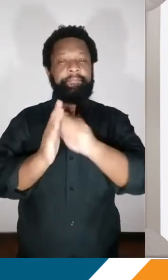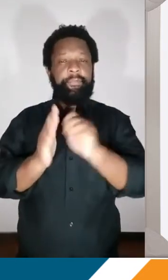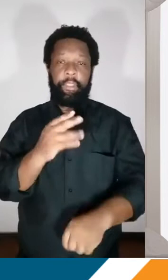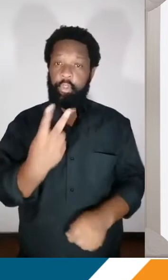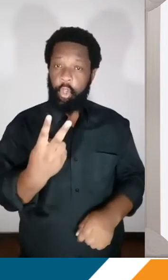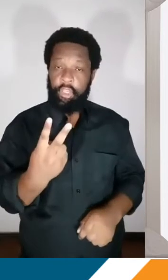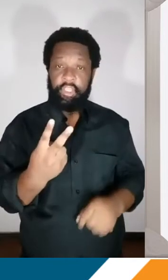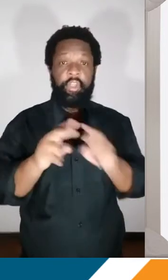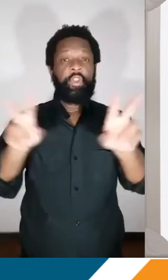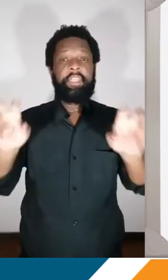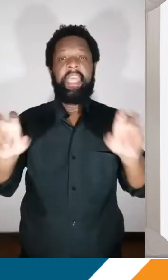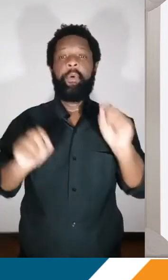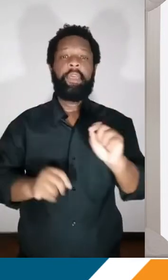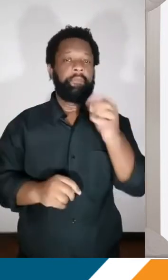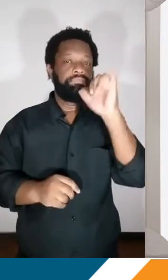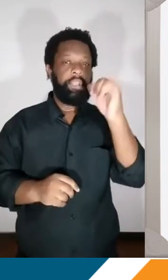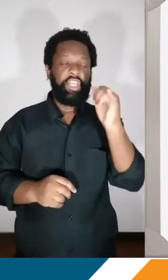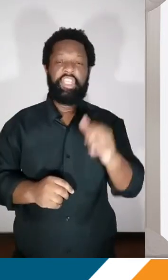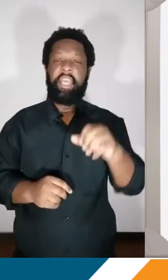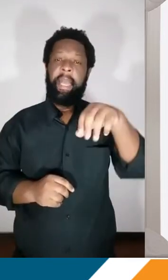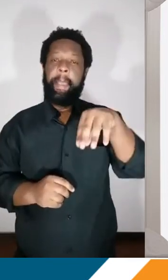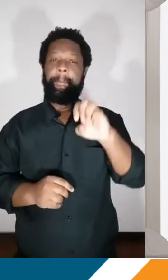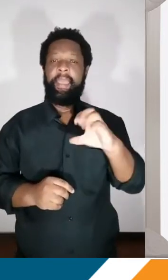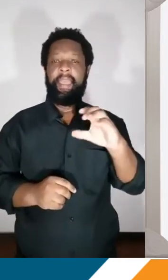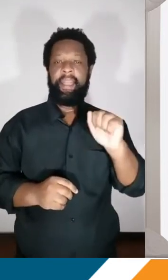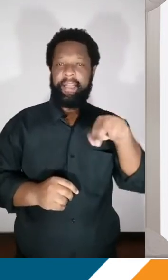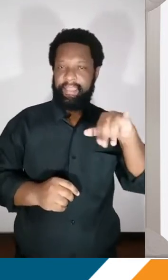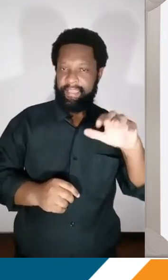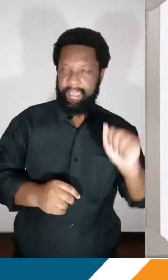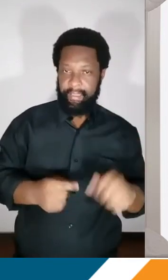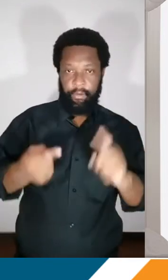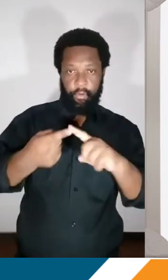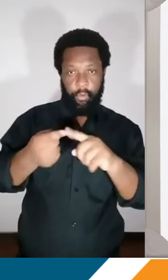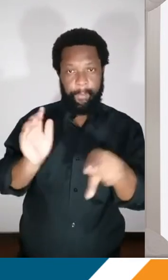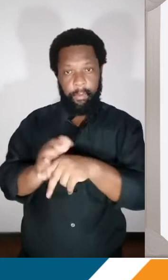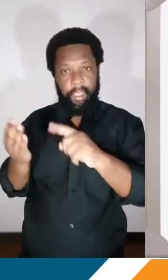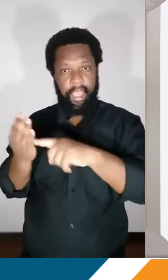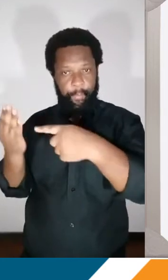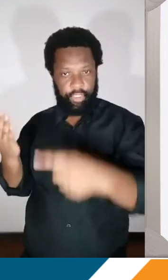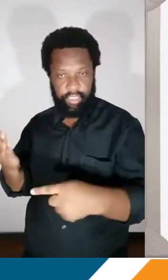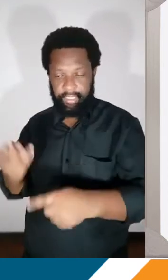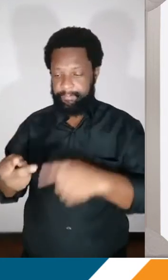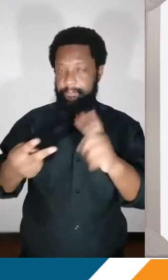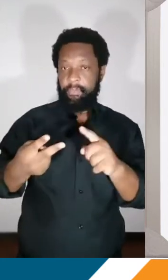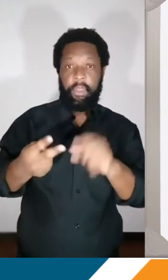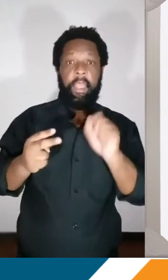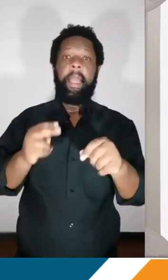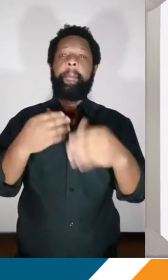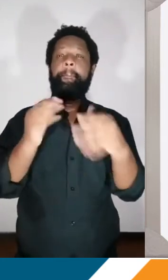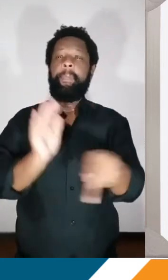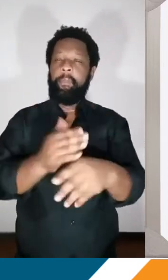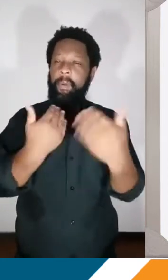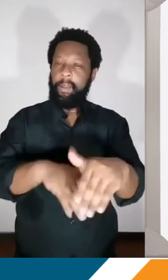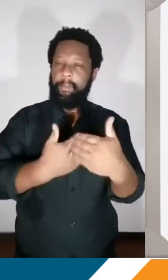a temática aí de energia mecânica. Um exercício é o da nossa apostila e o outro exercício é uma questão